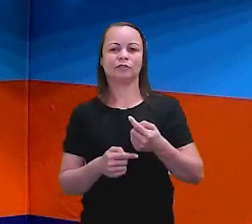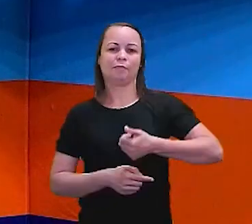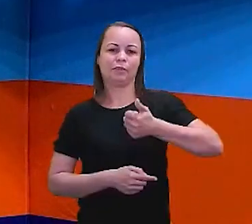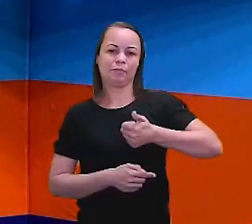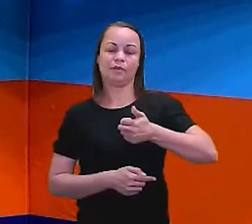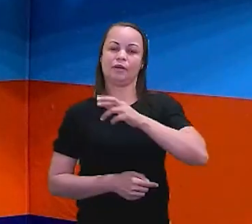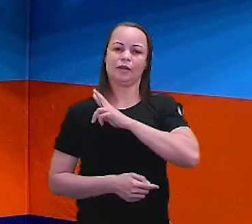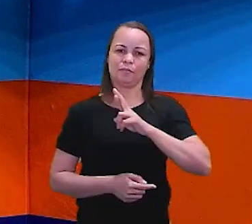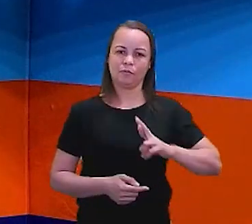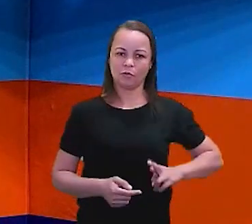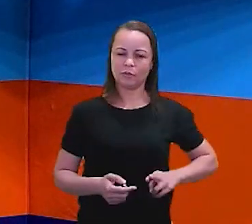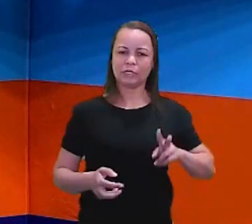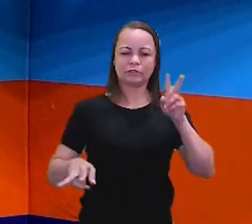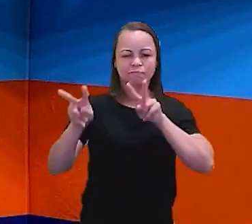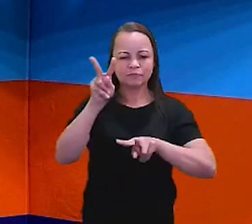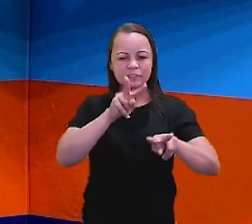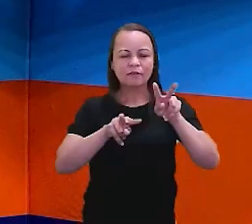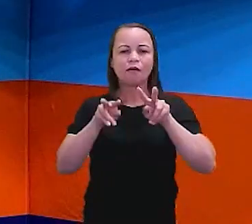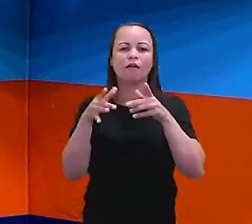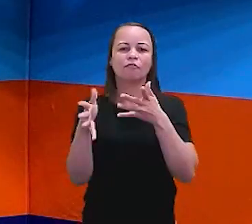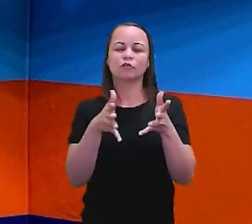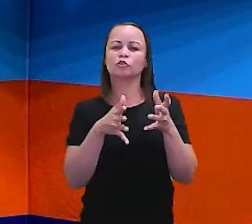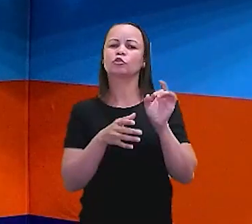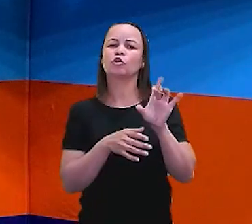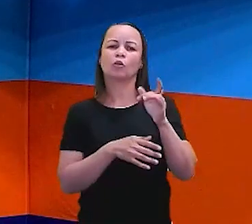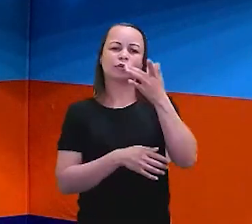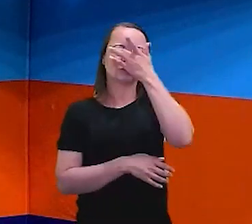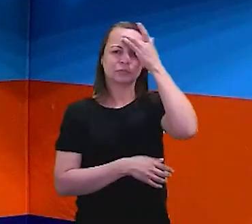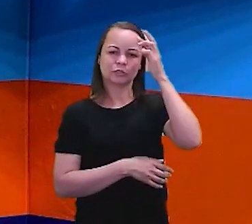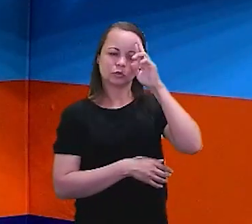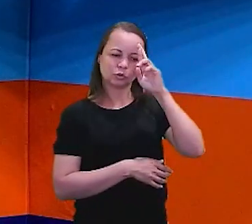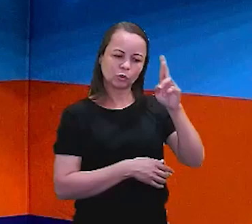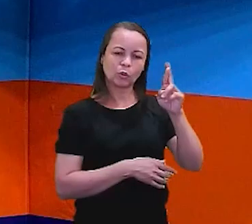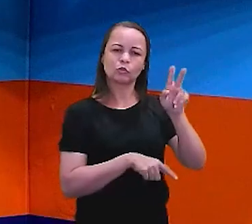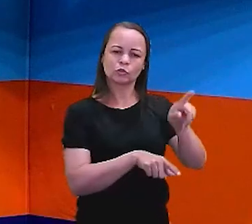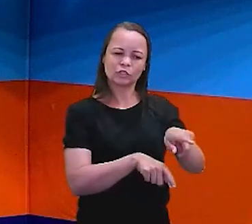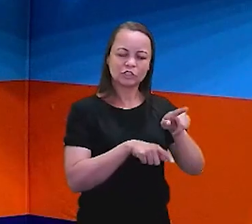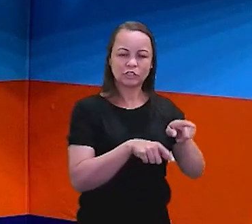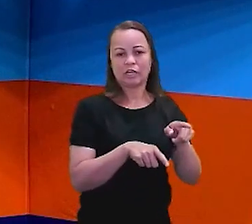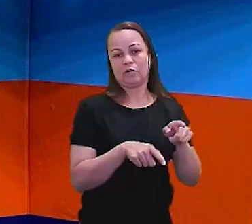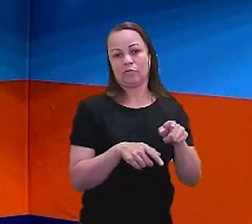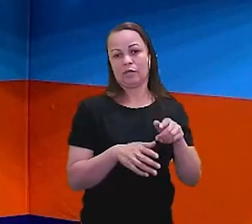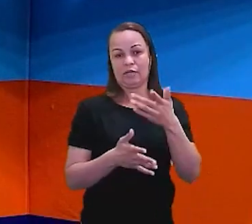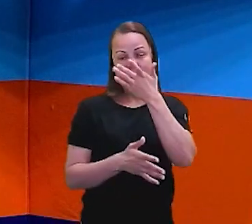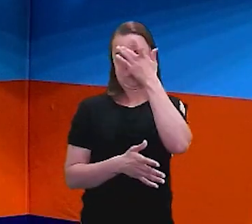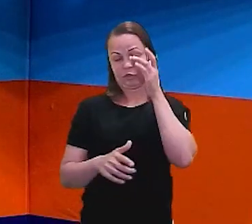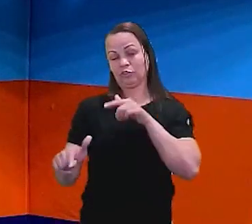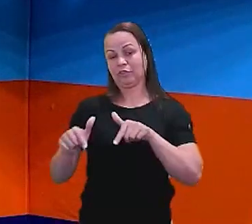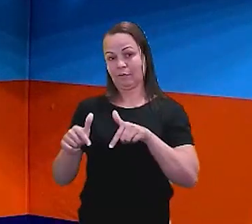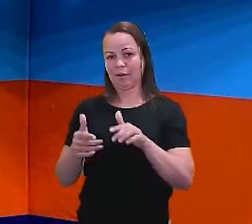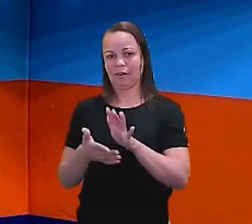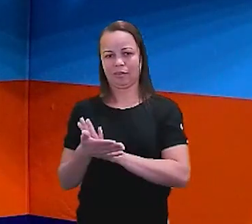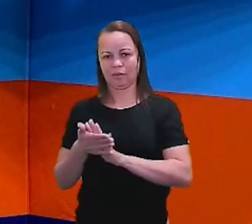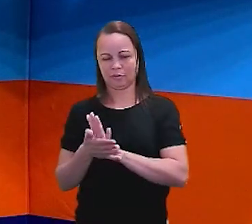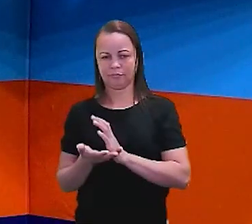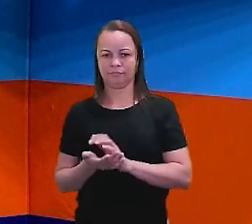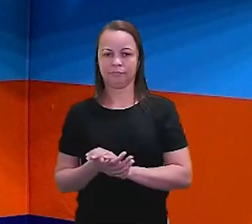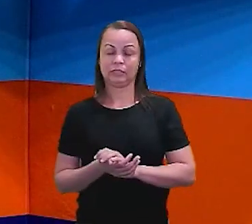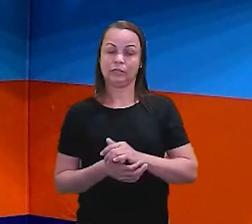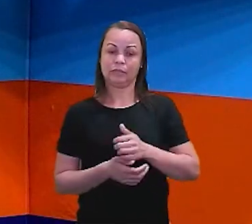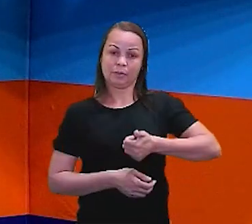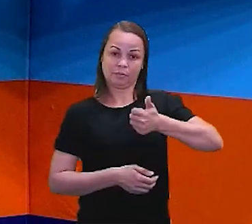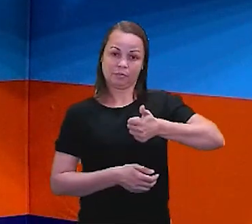uma república onde só visava os donos de engenho, os donos de fábrica, e o trabalhador, nada. Porém, a partir da primeira